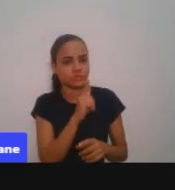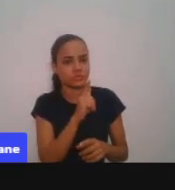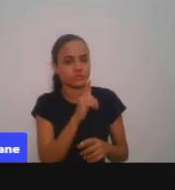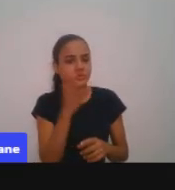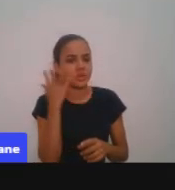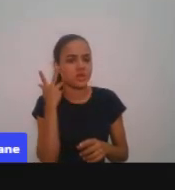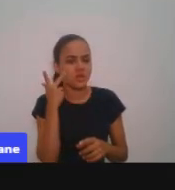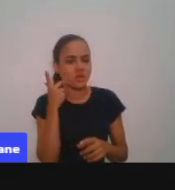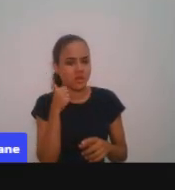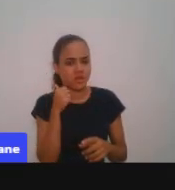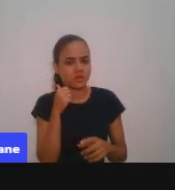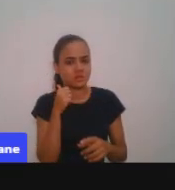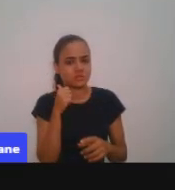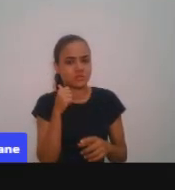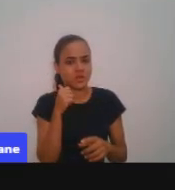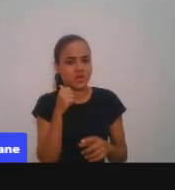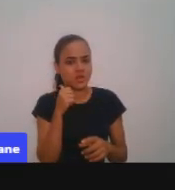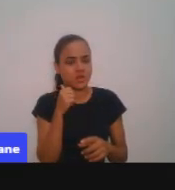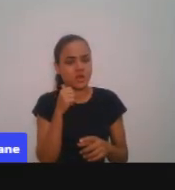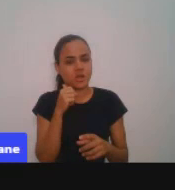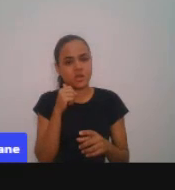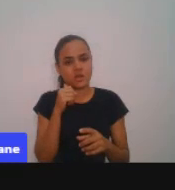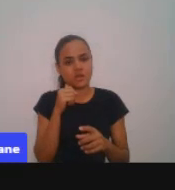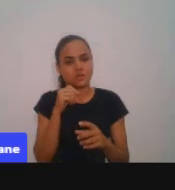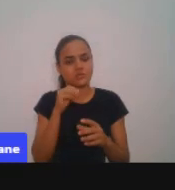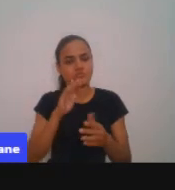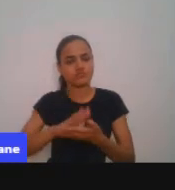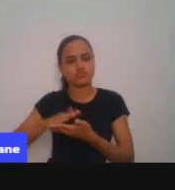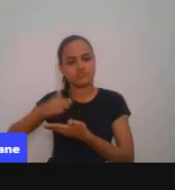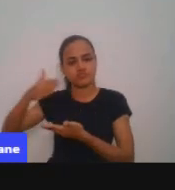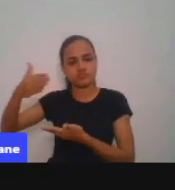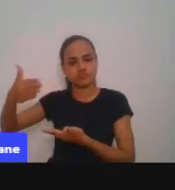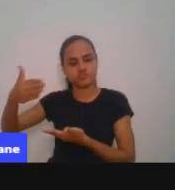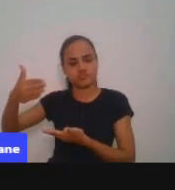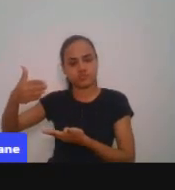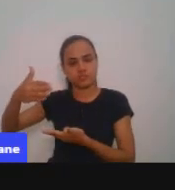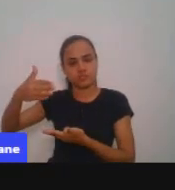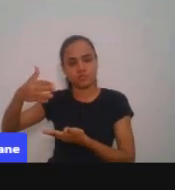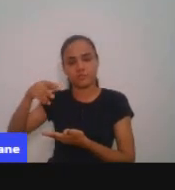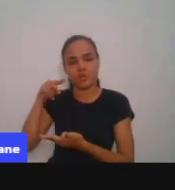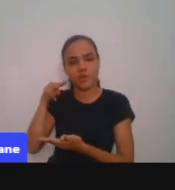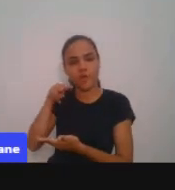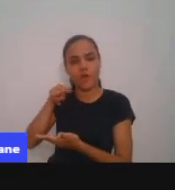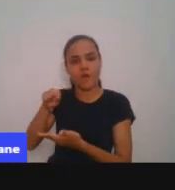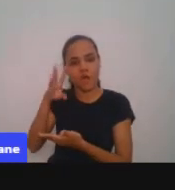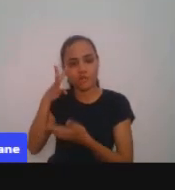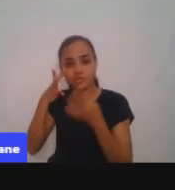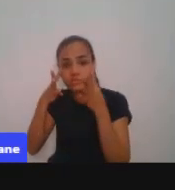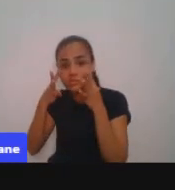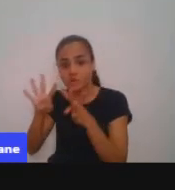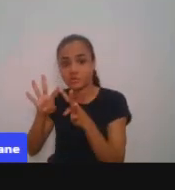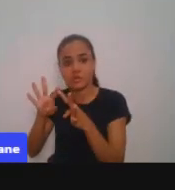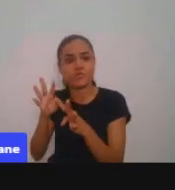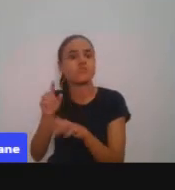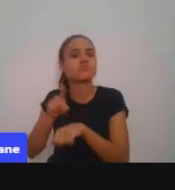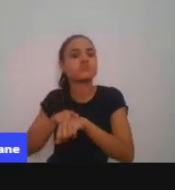tempo? Né? Ou como pensar essa educação à distância? Então, nós não somos a favor, nós vamos